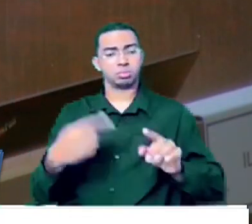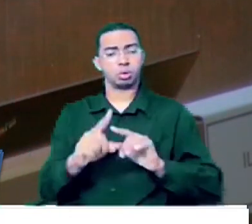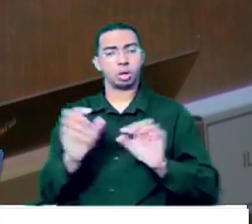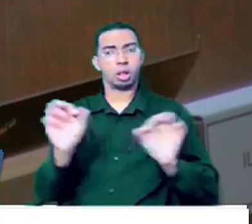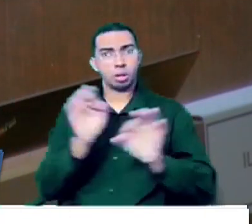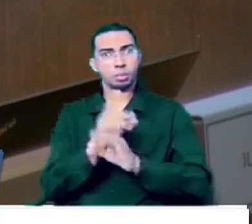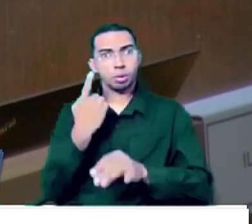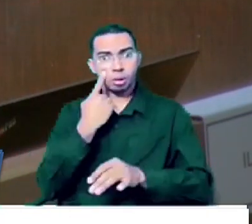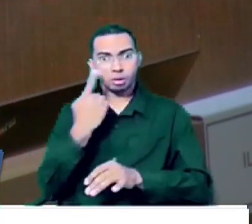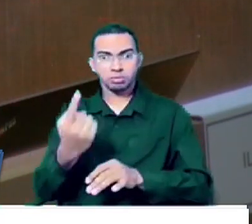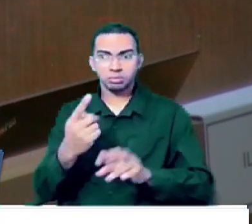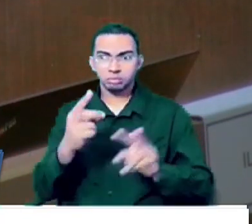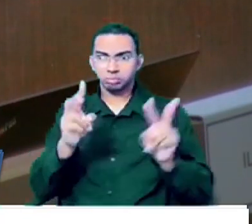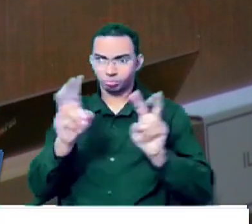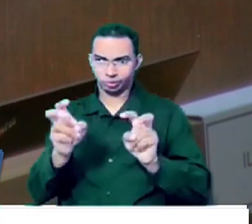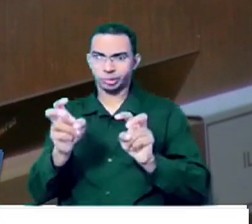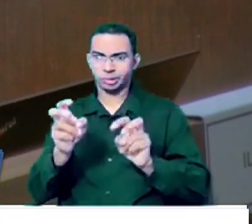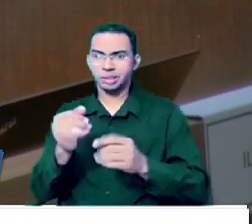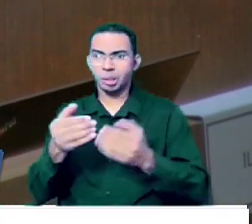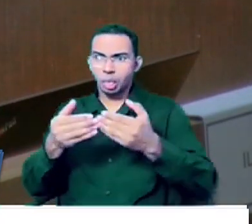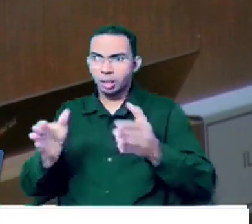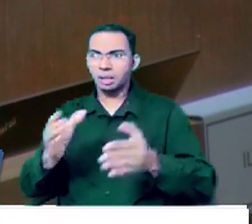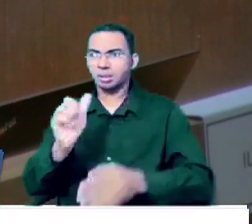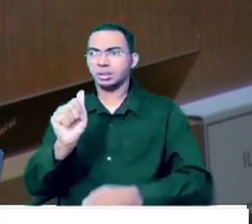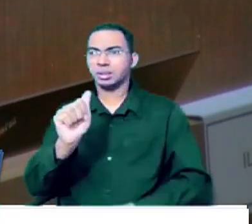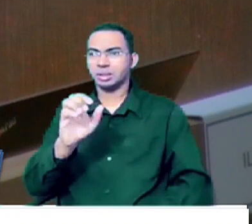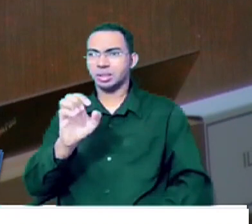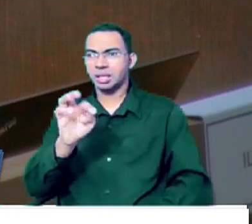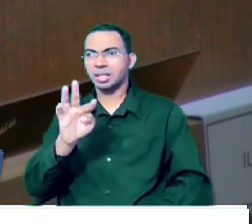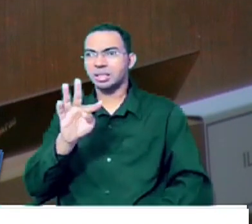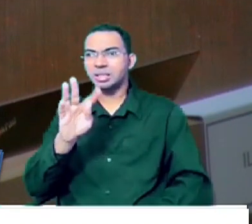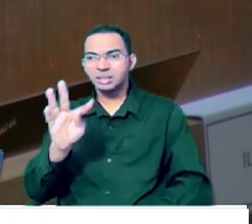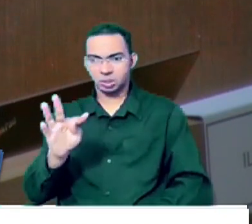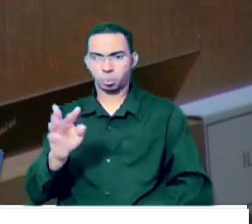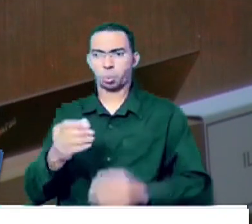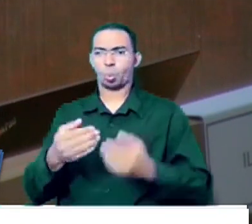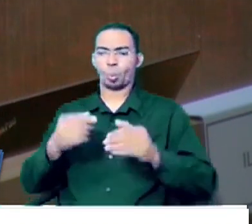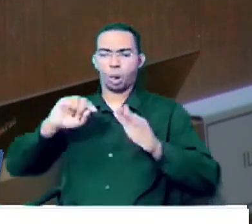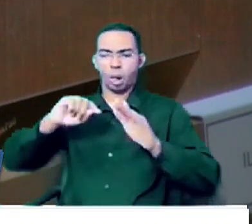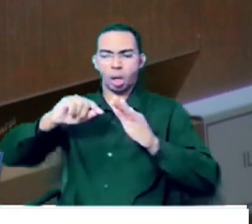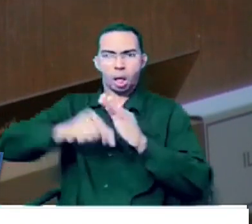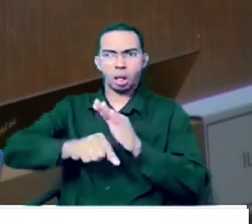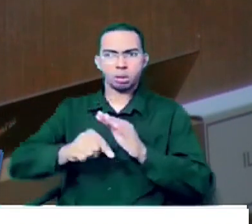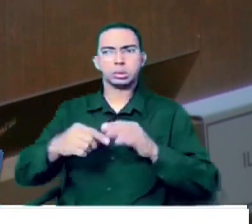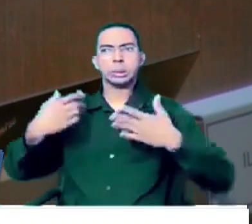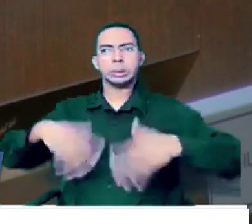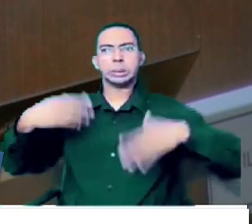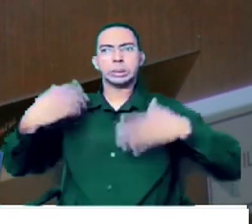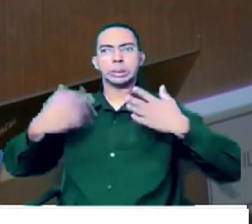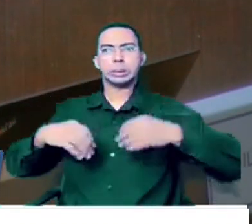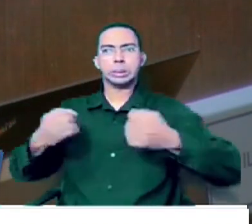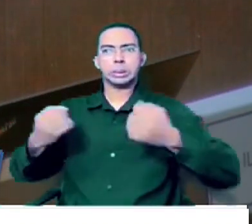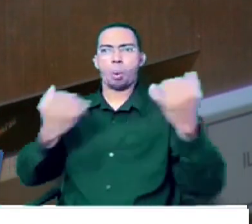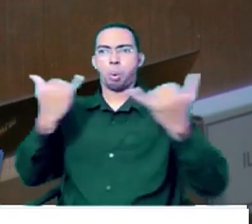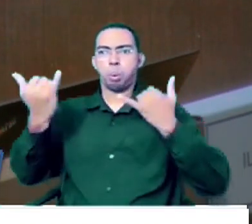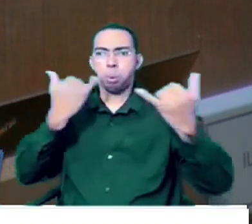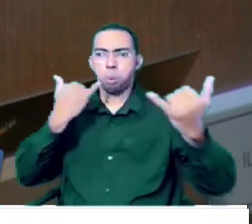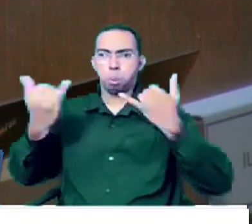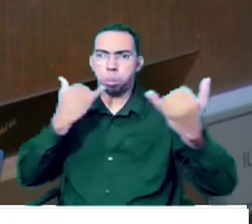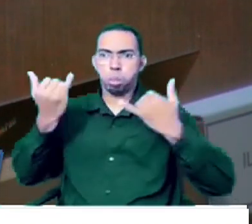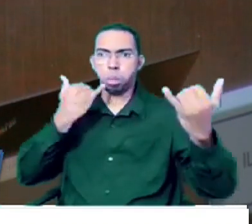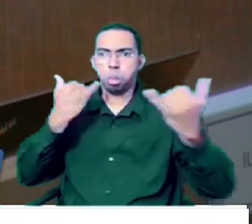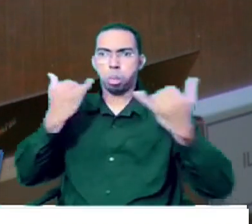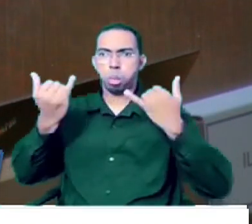assunto de se abrir uma ceia, de aprofundar melhor, olha, o que tem aparecido de coisas, informações para mim a respeito